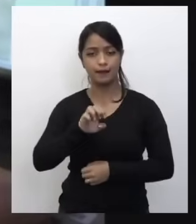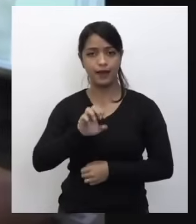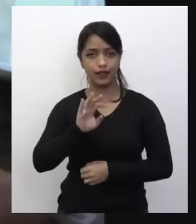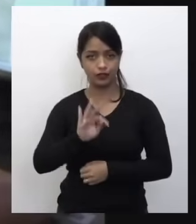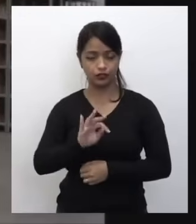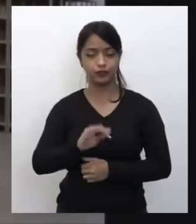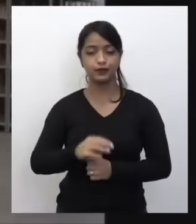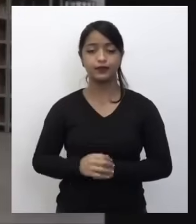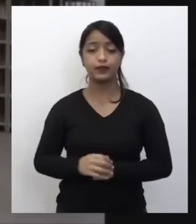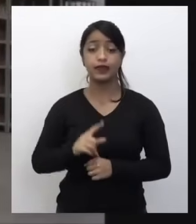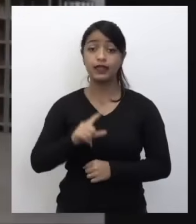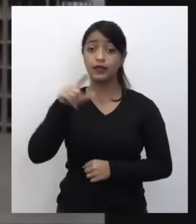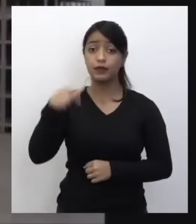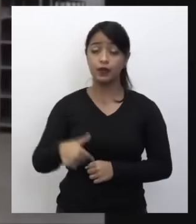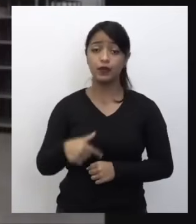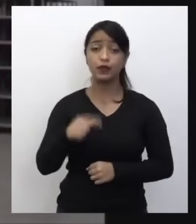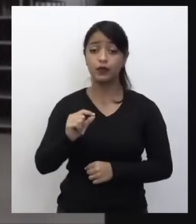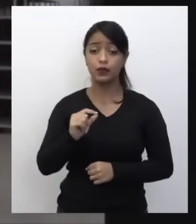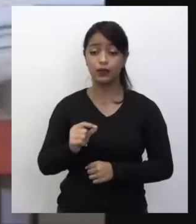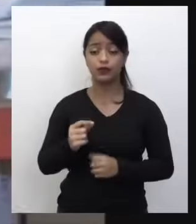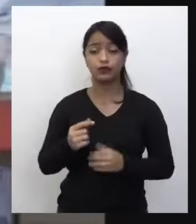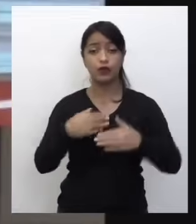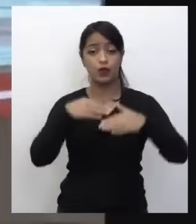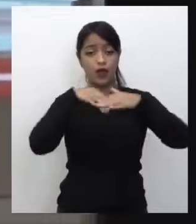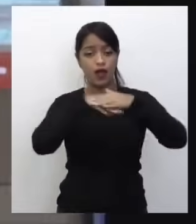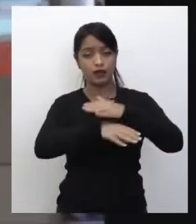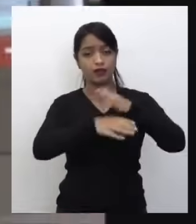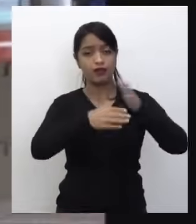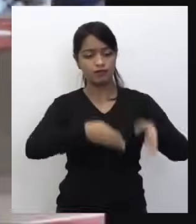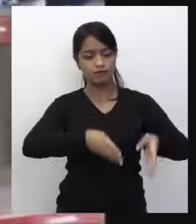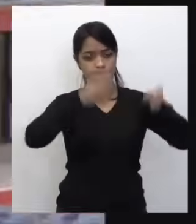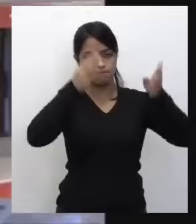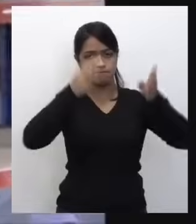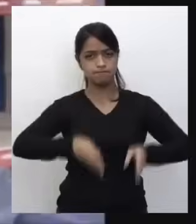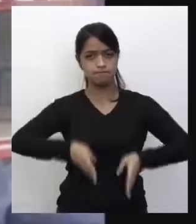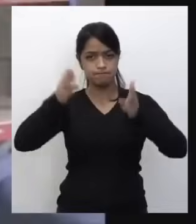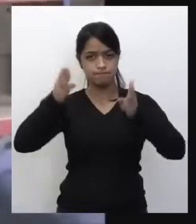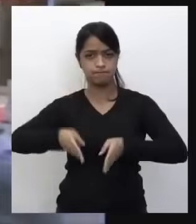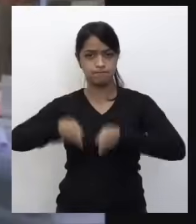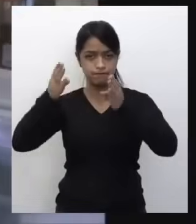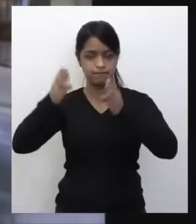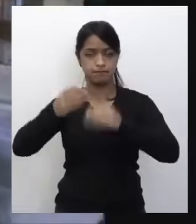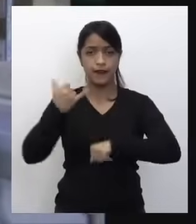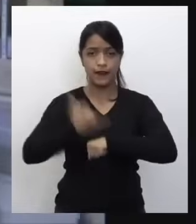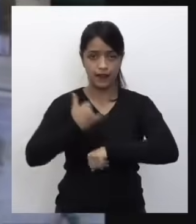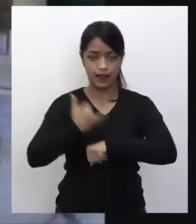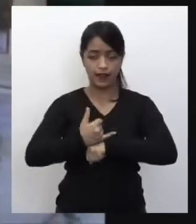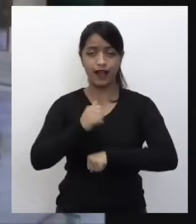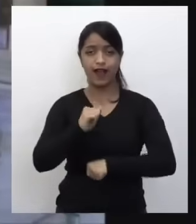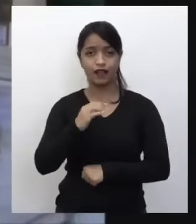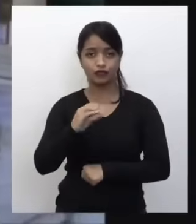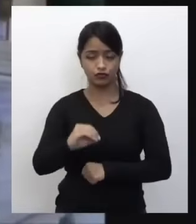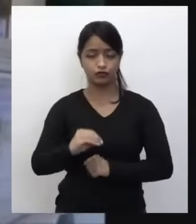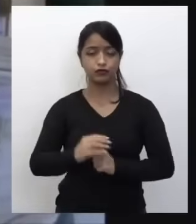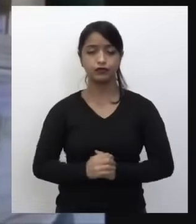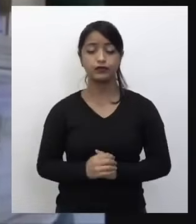encadernados e armazenados em estantes de aço. Essa é a primeira etapa do processo. formar um banco de imagens. O próximo passo